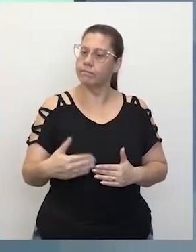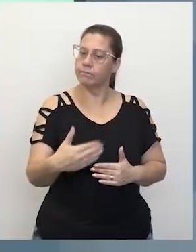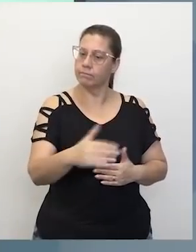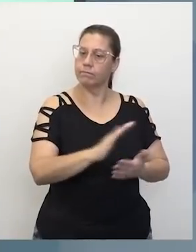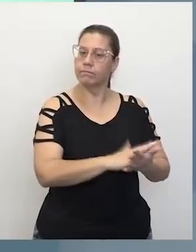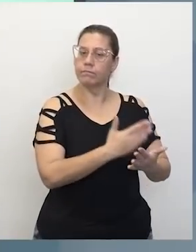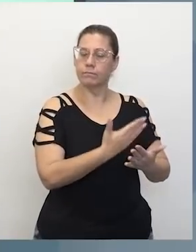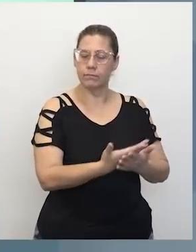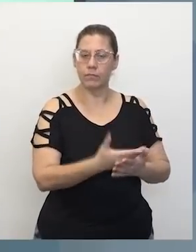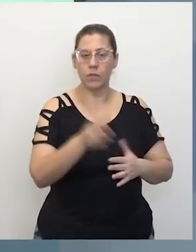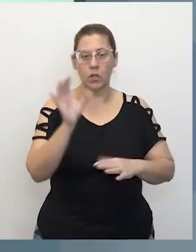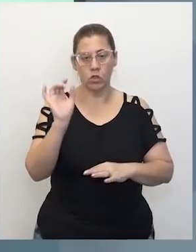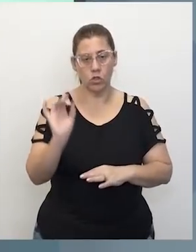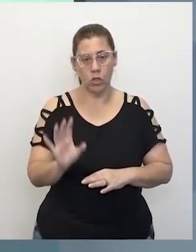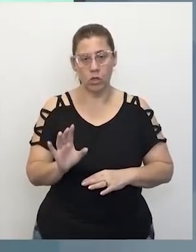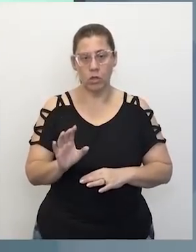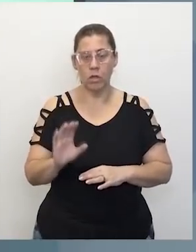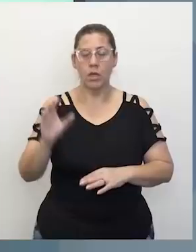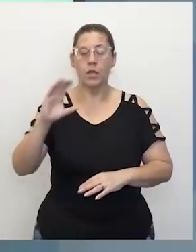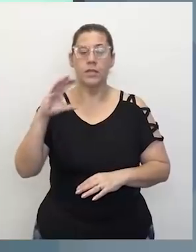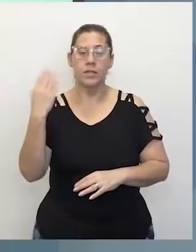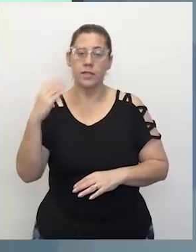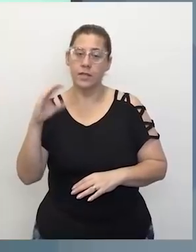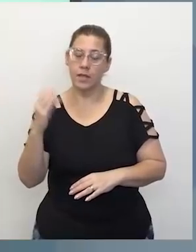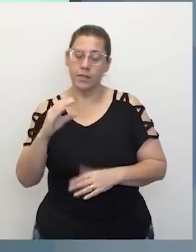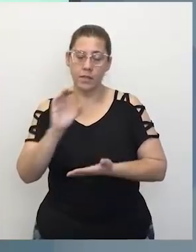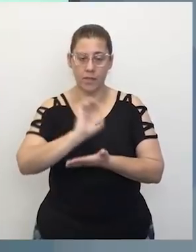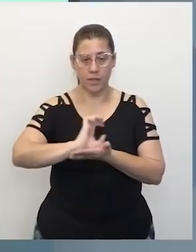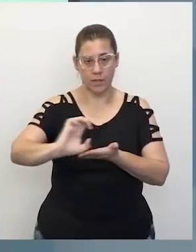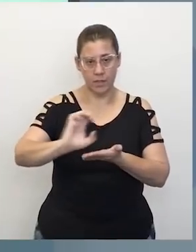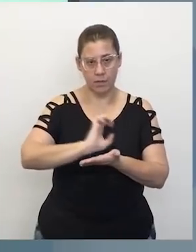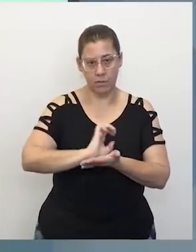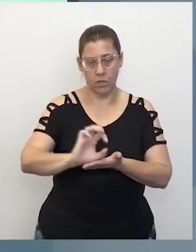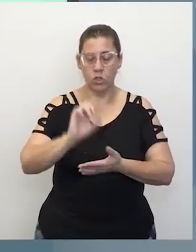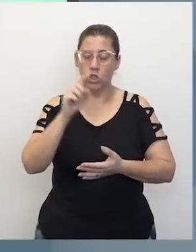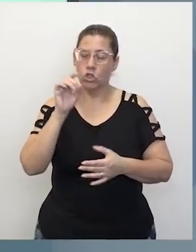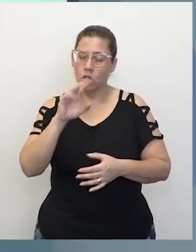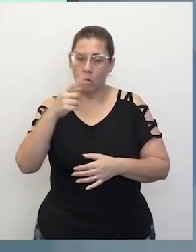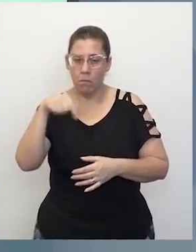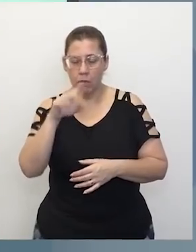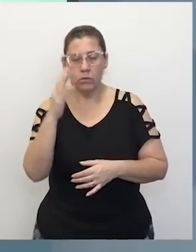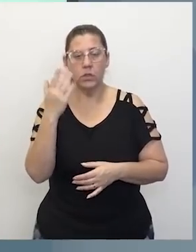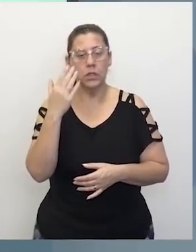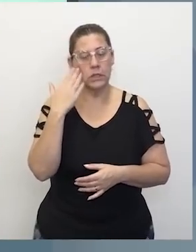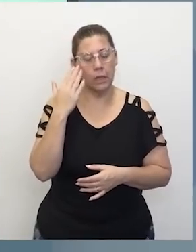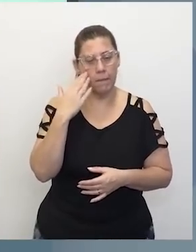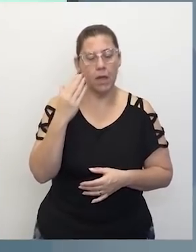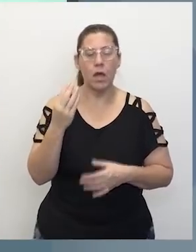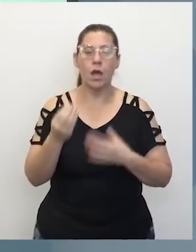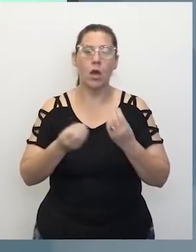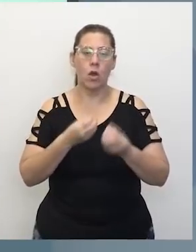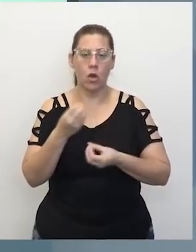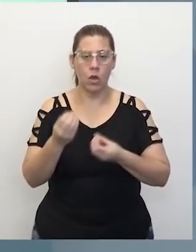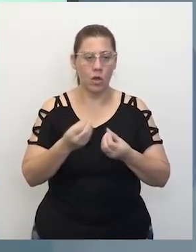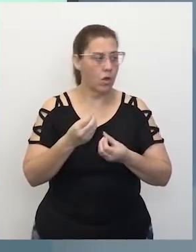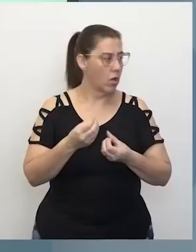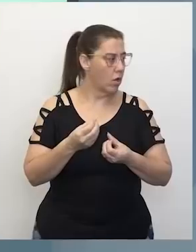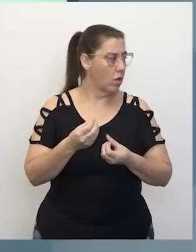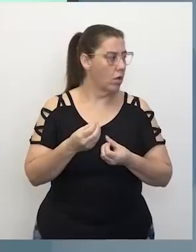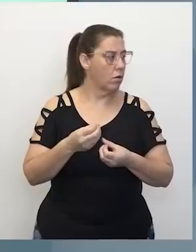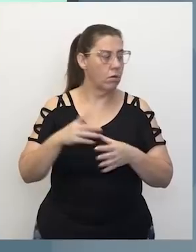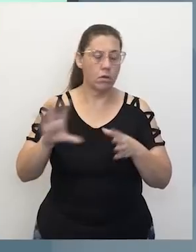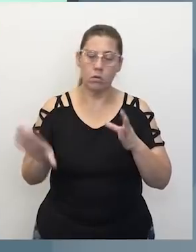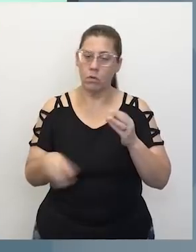tradução simplesmente de ciências das equações, tá bom? Então, só para vocês saber aí, né, acrescentar aí na